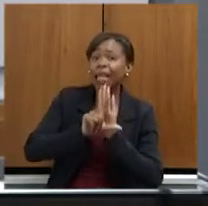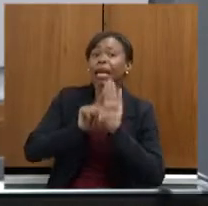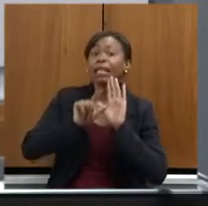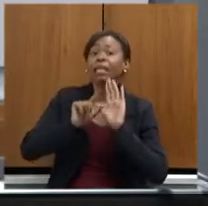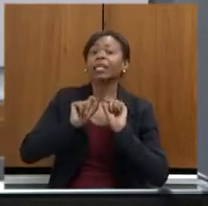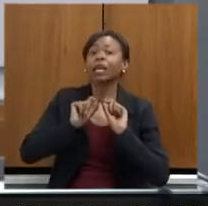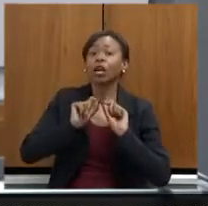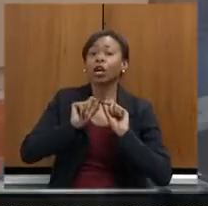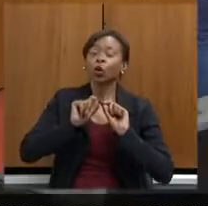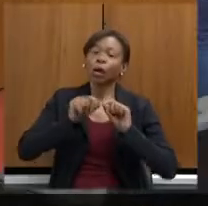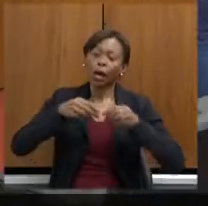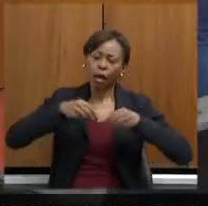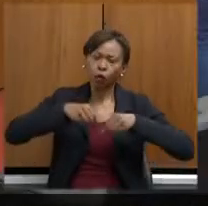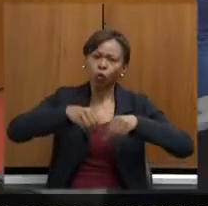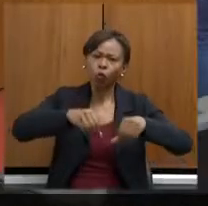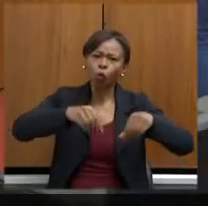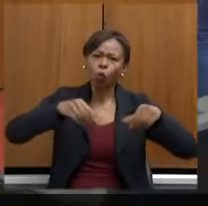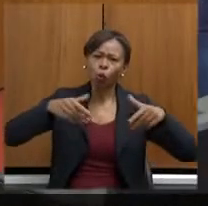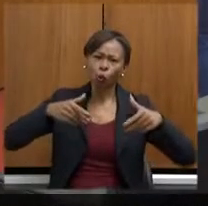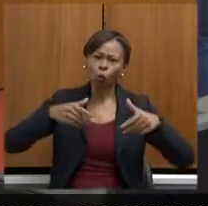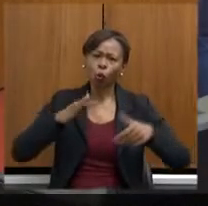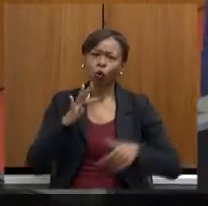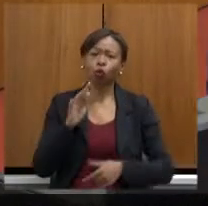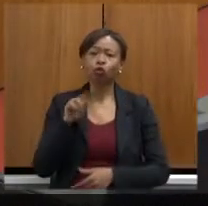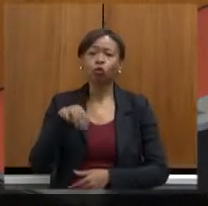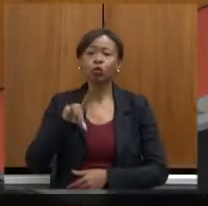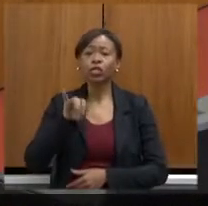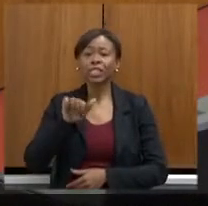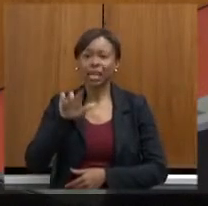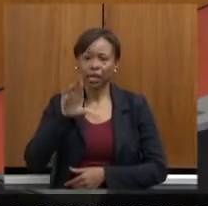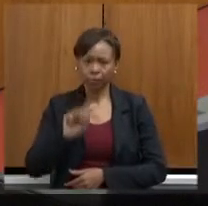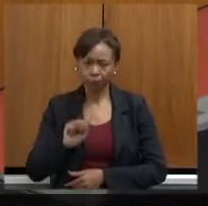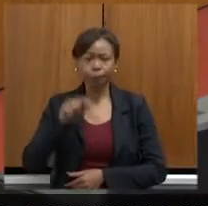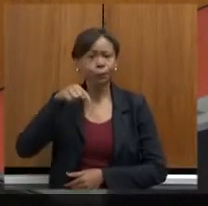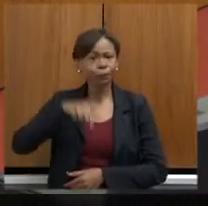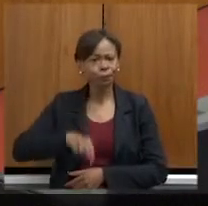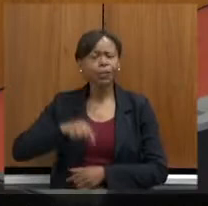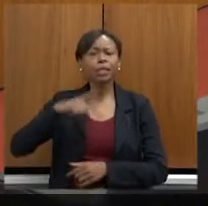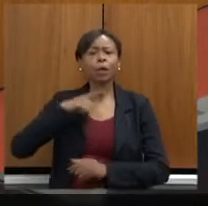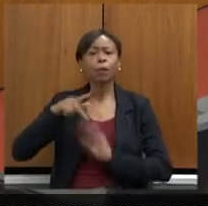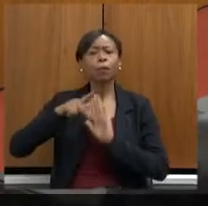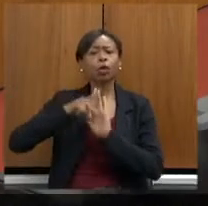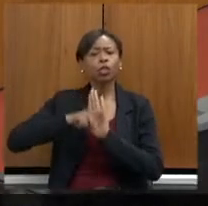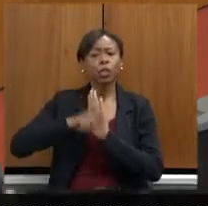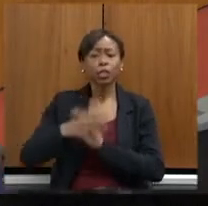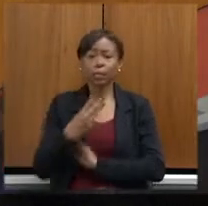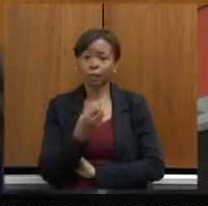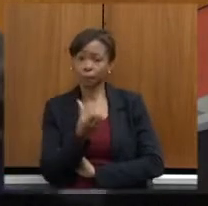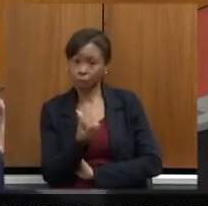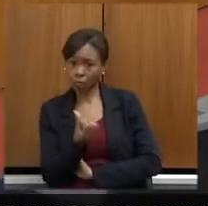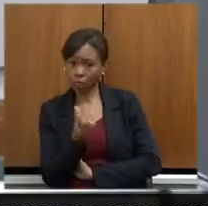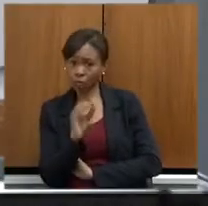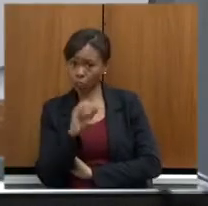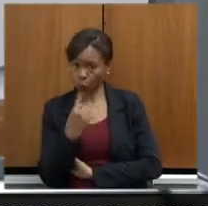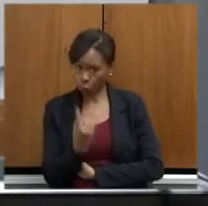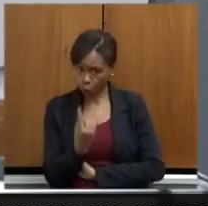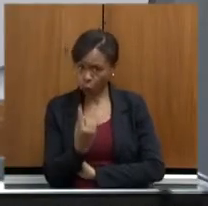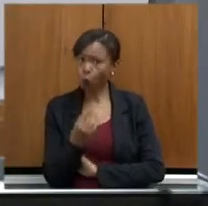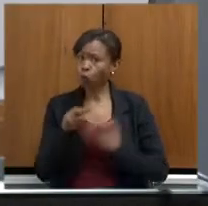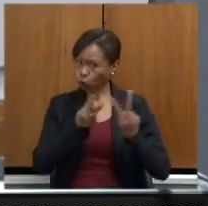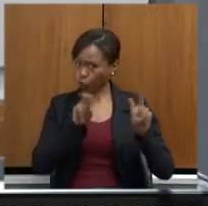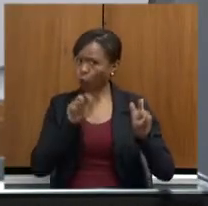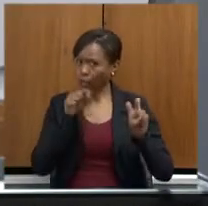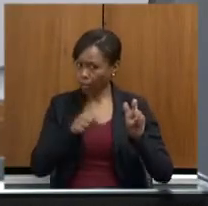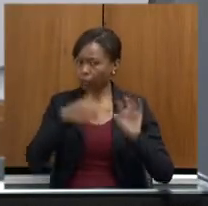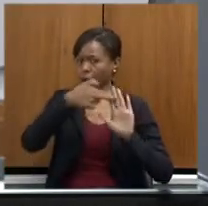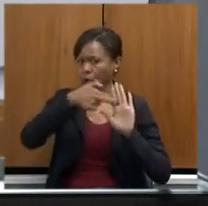tivemos aqui é sentimento temos aqui na nossa falta um projeto 360 1 o resultado da regularização fundiária o projeto